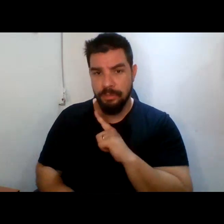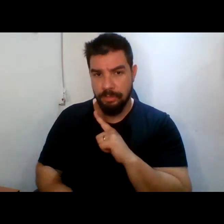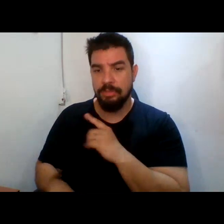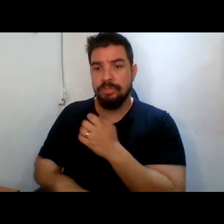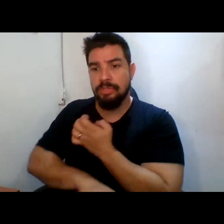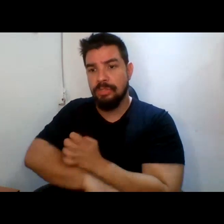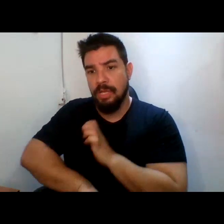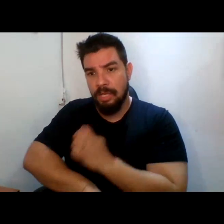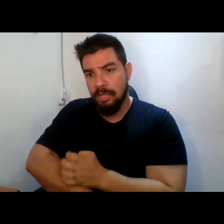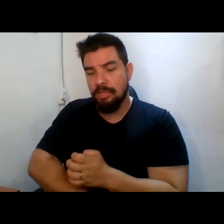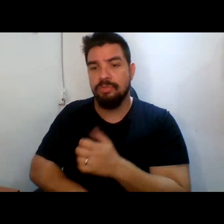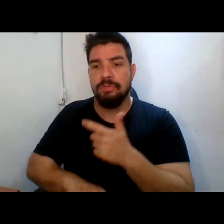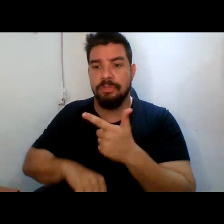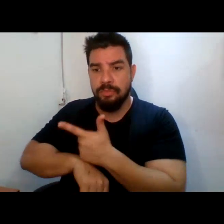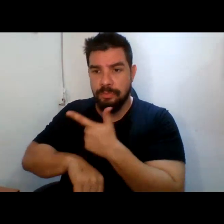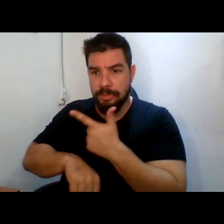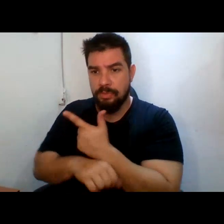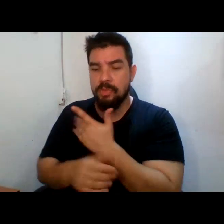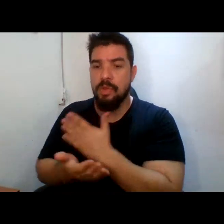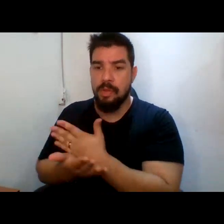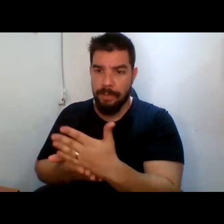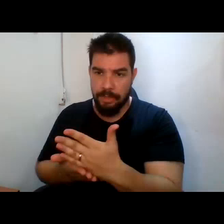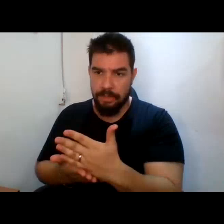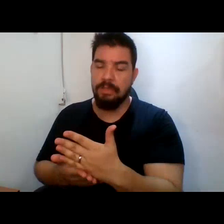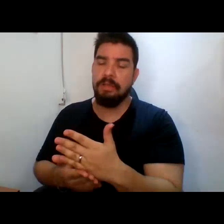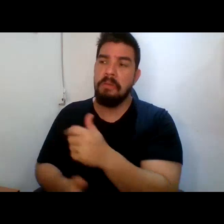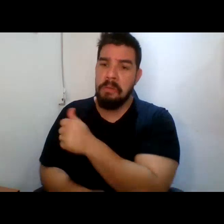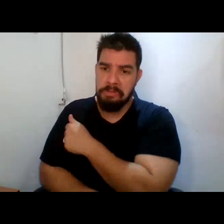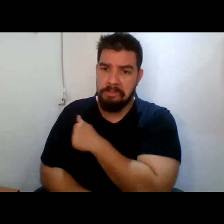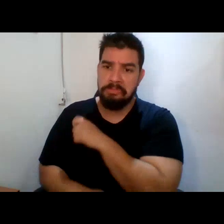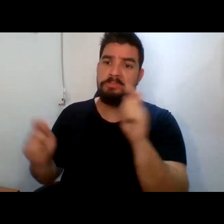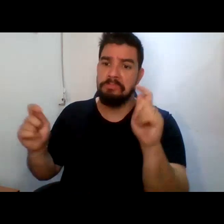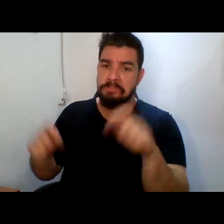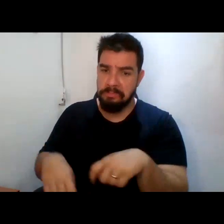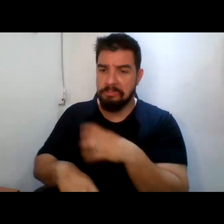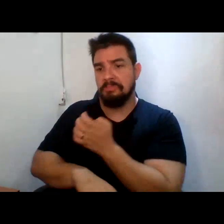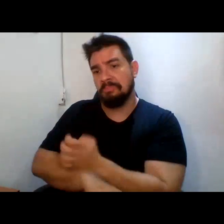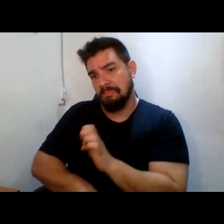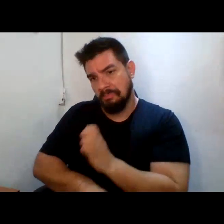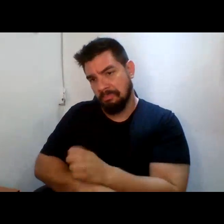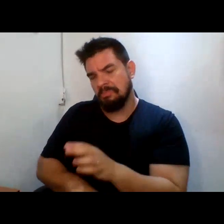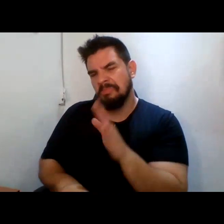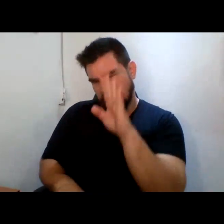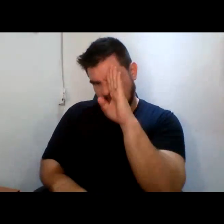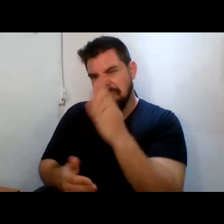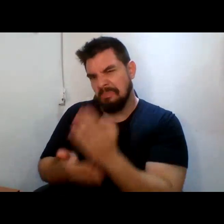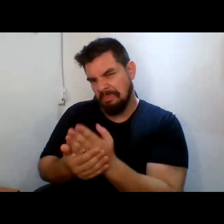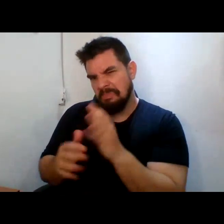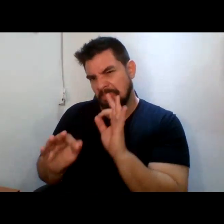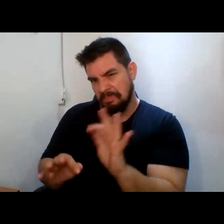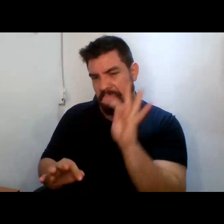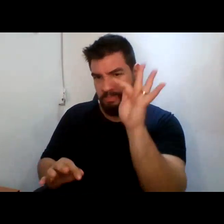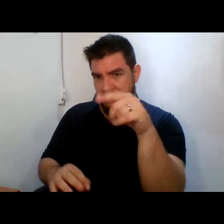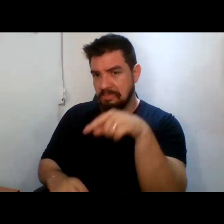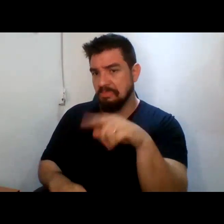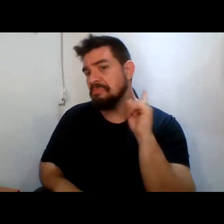segundo período, então os alunos conseguem fazer. Então, eu acredito que vocês também terão condição, tanto em Belo Horizonte quanto